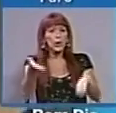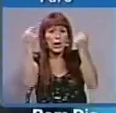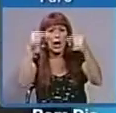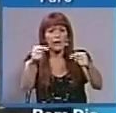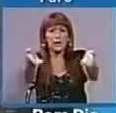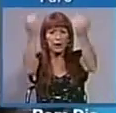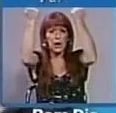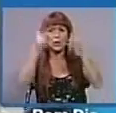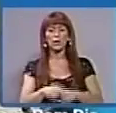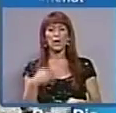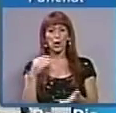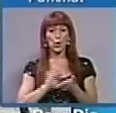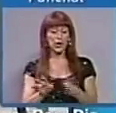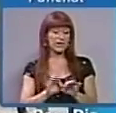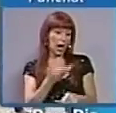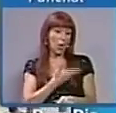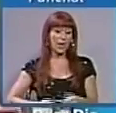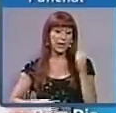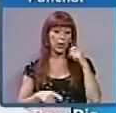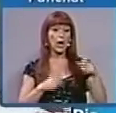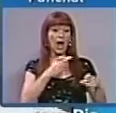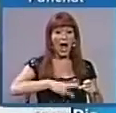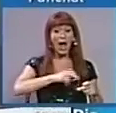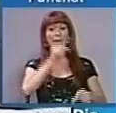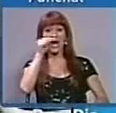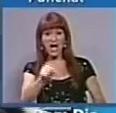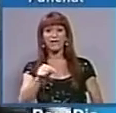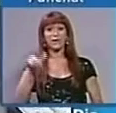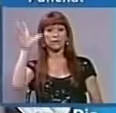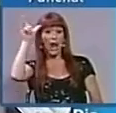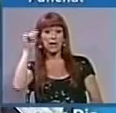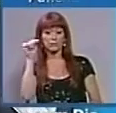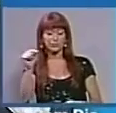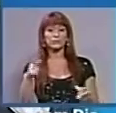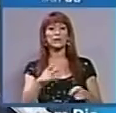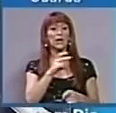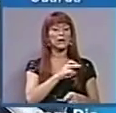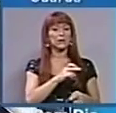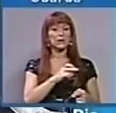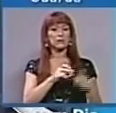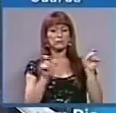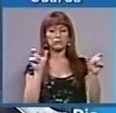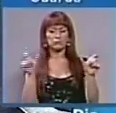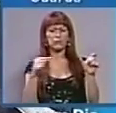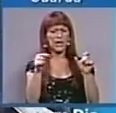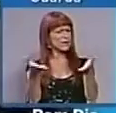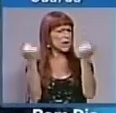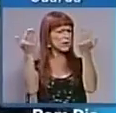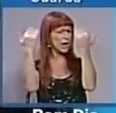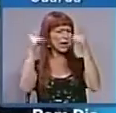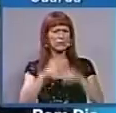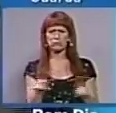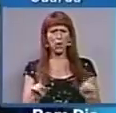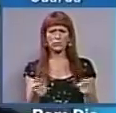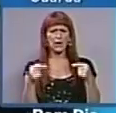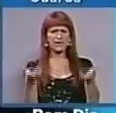hífen. Escrevo de acordo com o antigo, ama e hífen, leite. Ama de leite é sem hífens. Não,